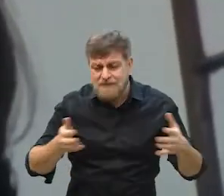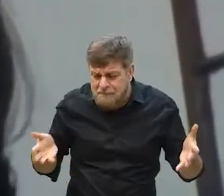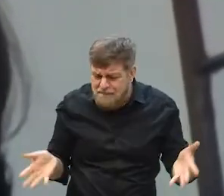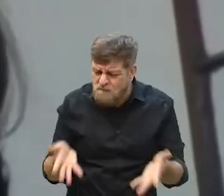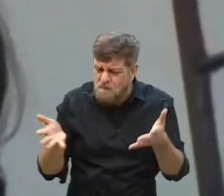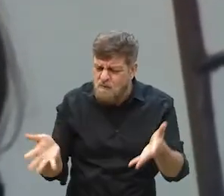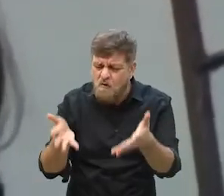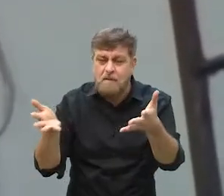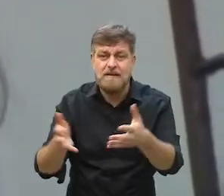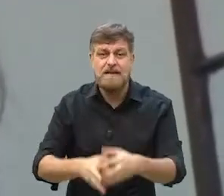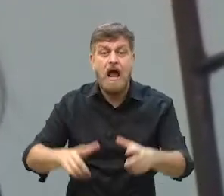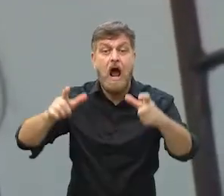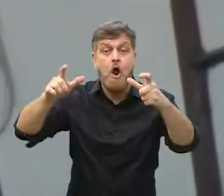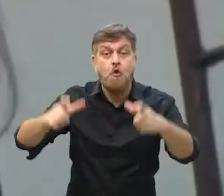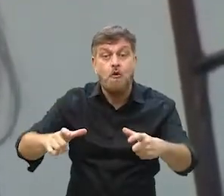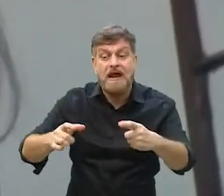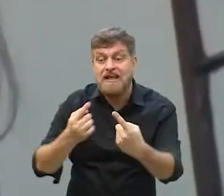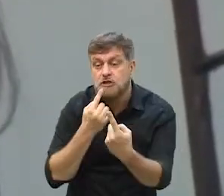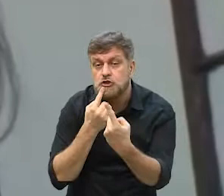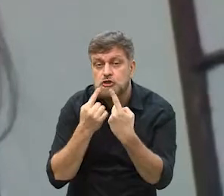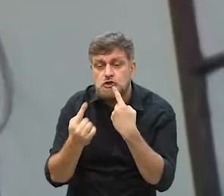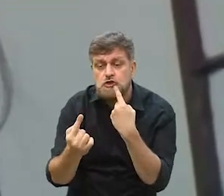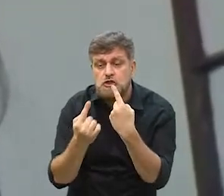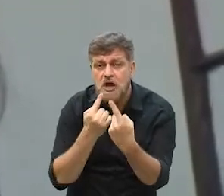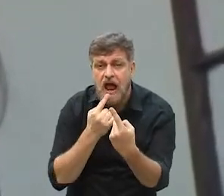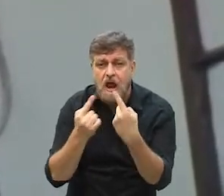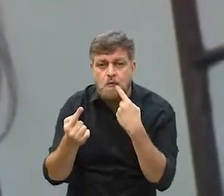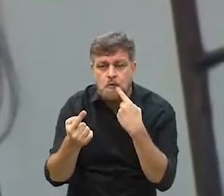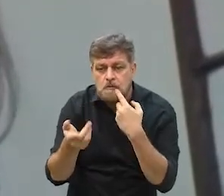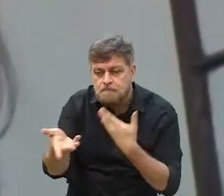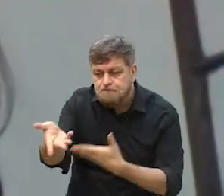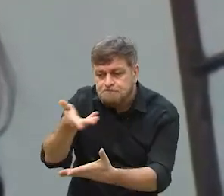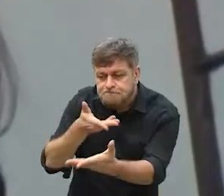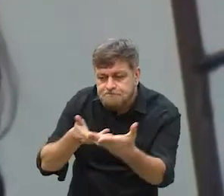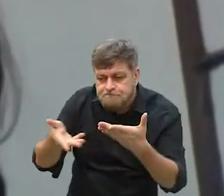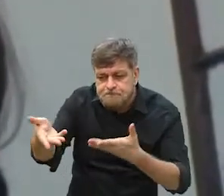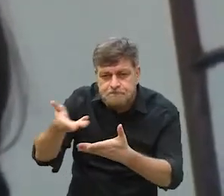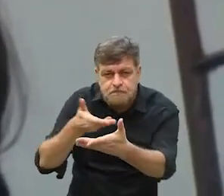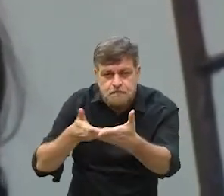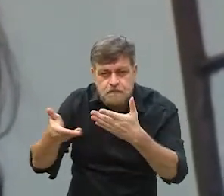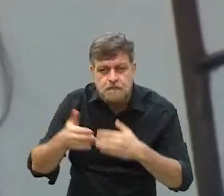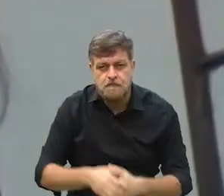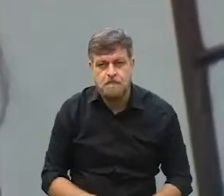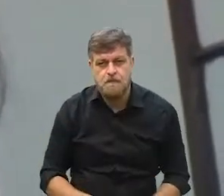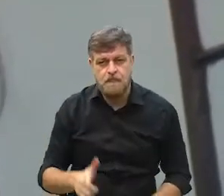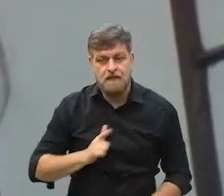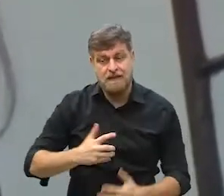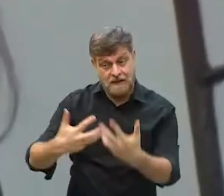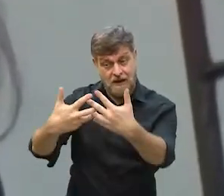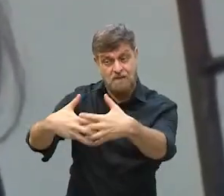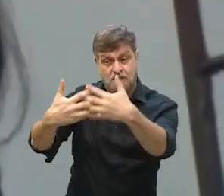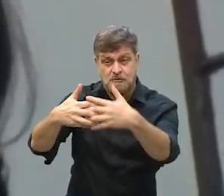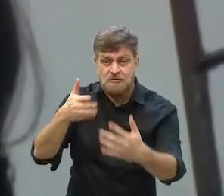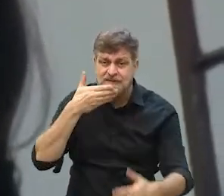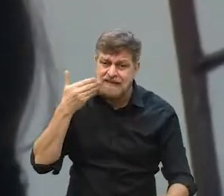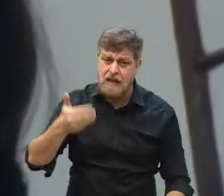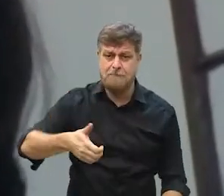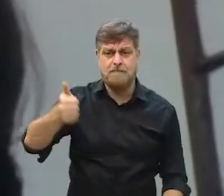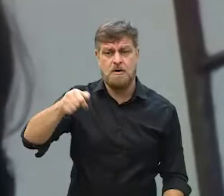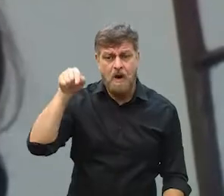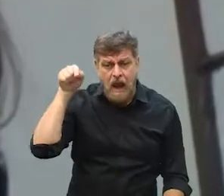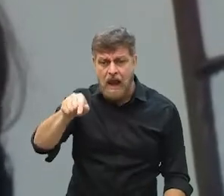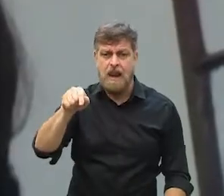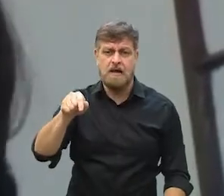fomentar espaços de diálogos, espaços dialógicos mais eficazes nessas